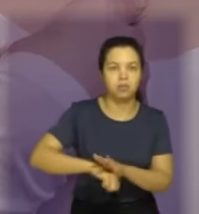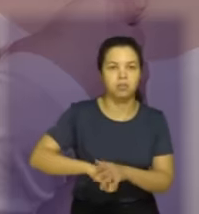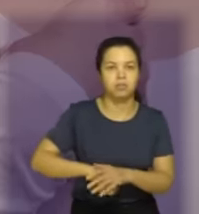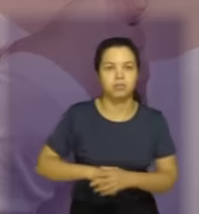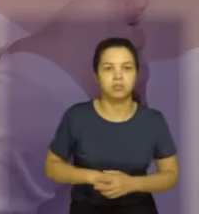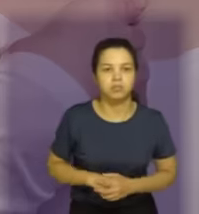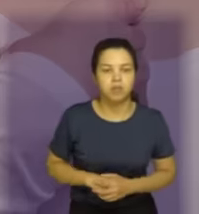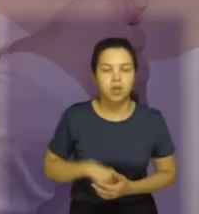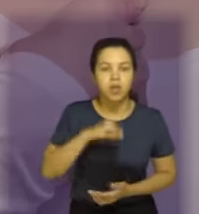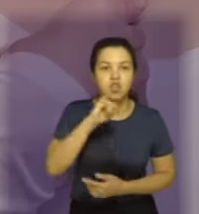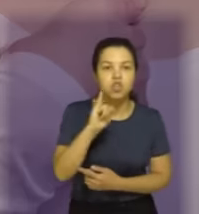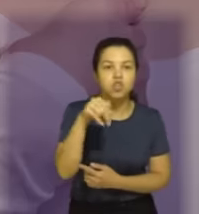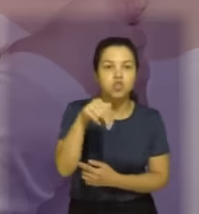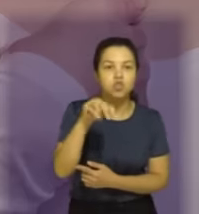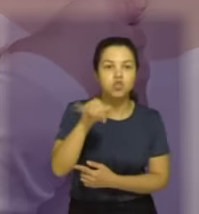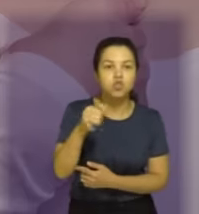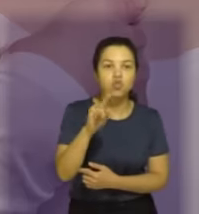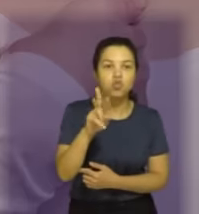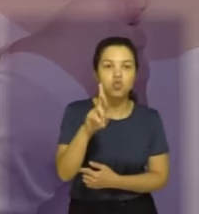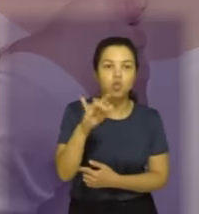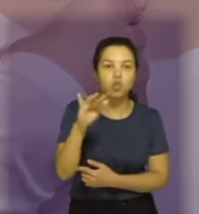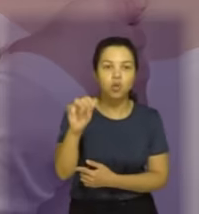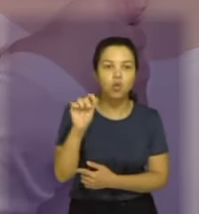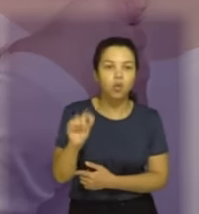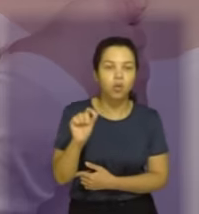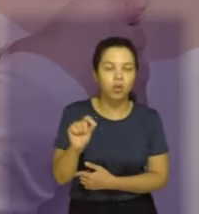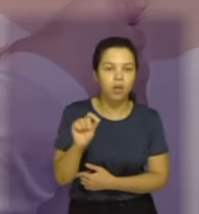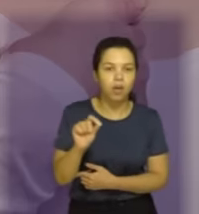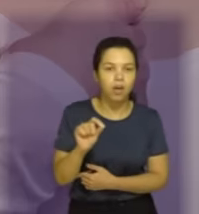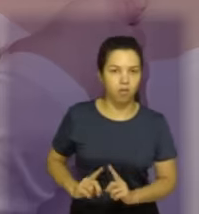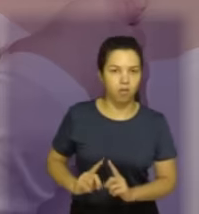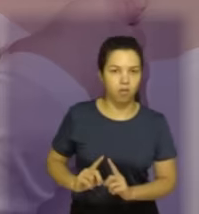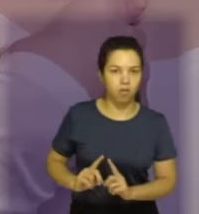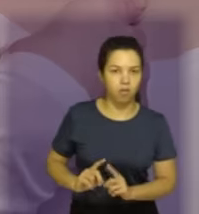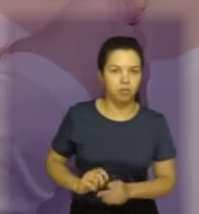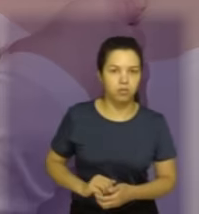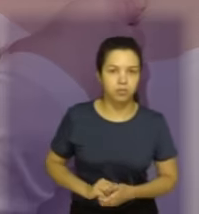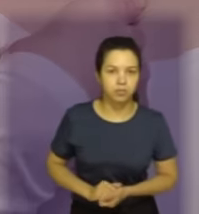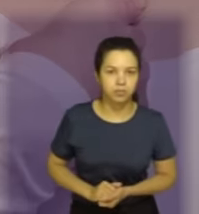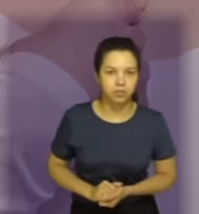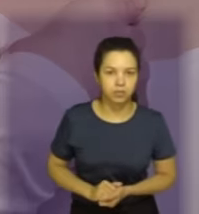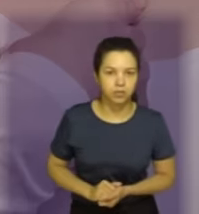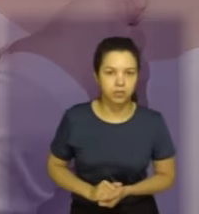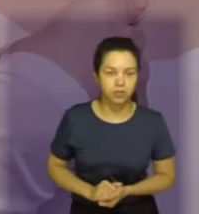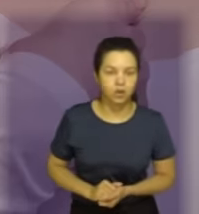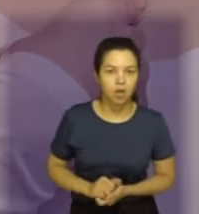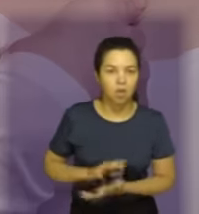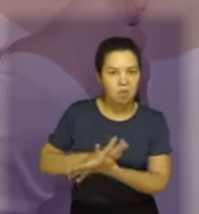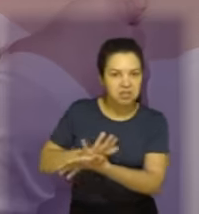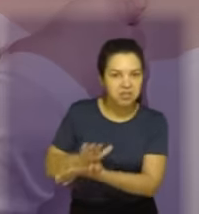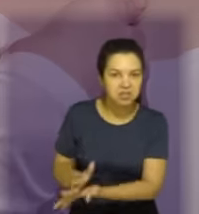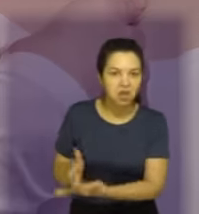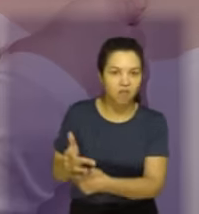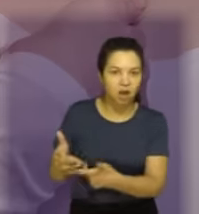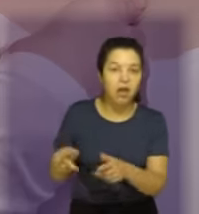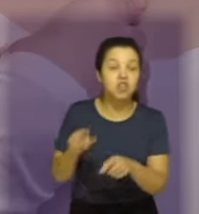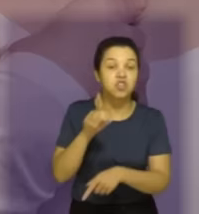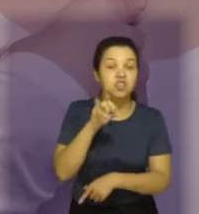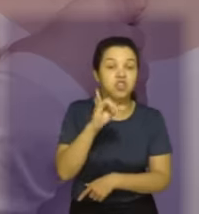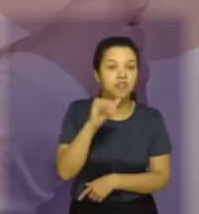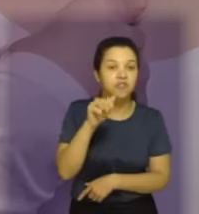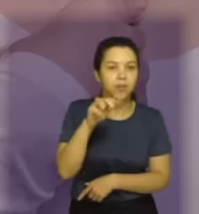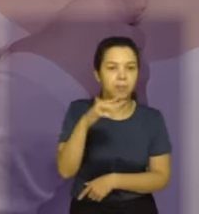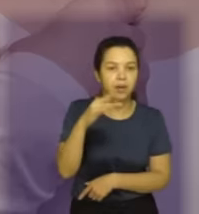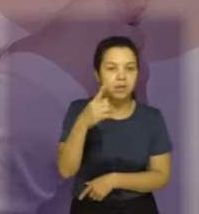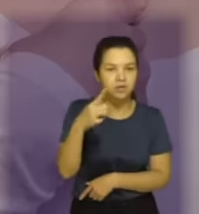Injuriou. O que é injuriar? É envolver, ofender a sua dignidade. E difamar. Difamar é quando alguém faz afirmações falsas